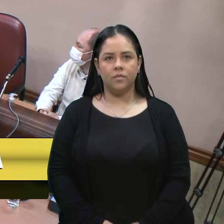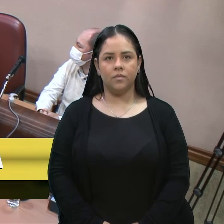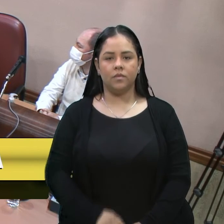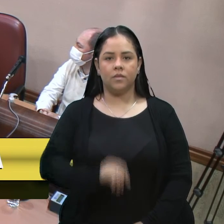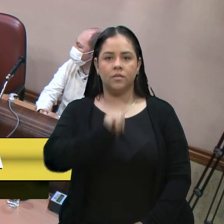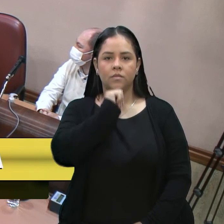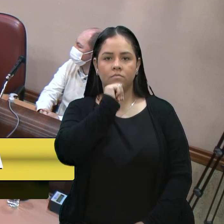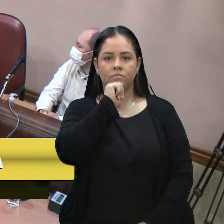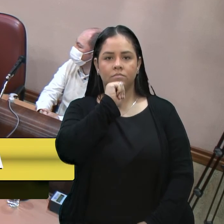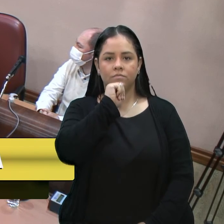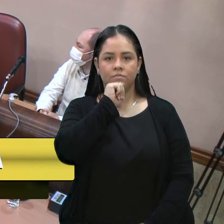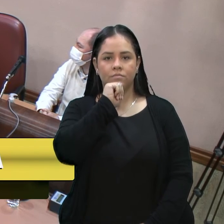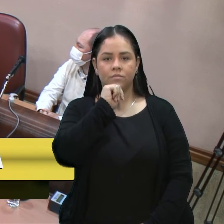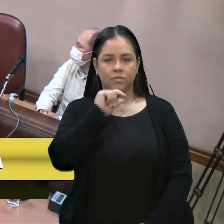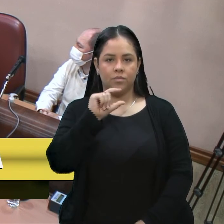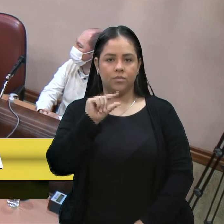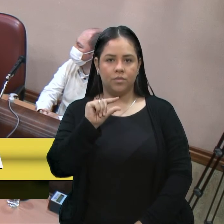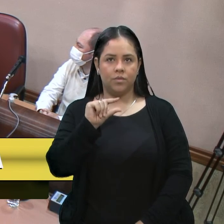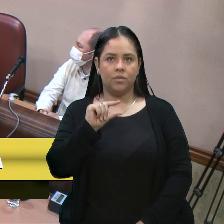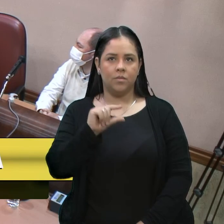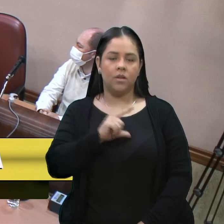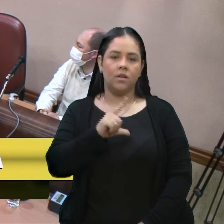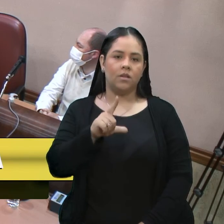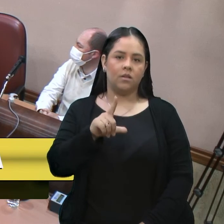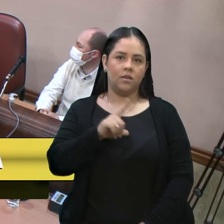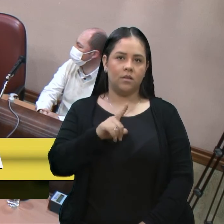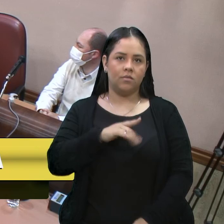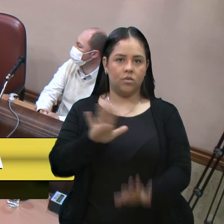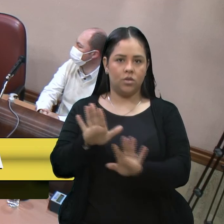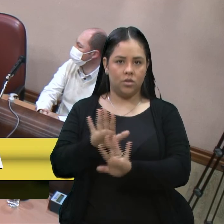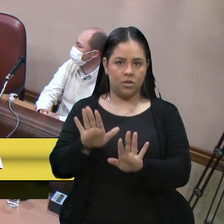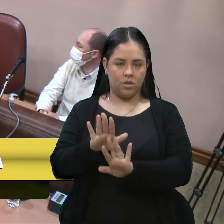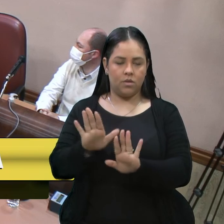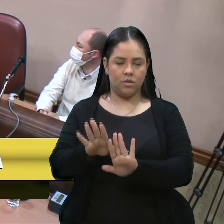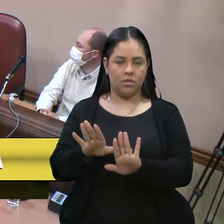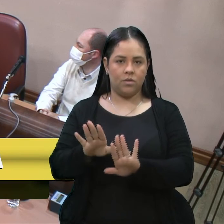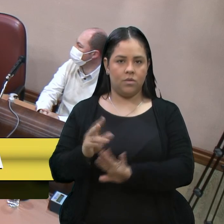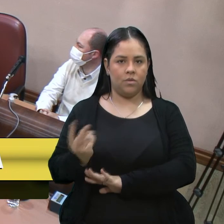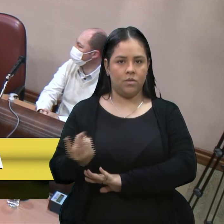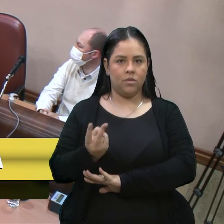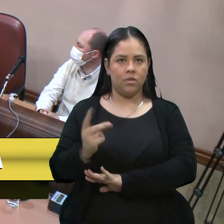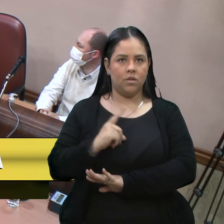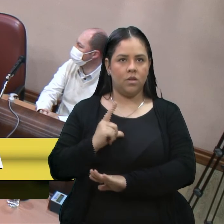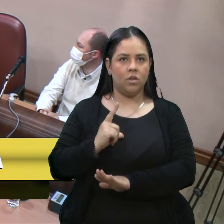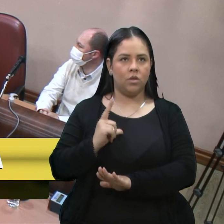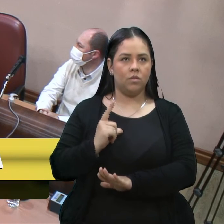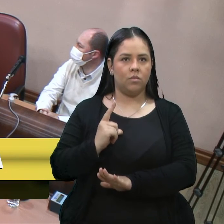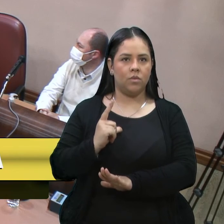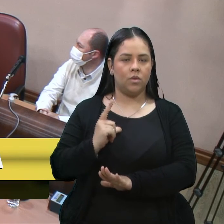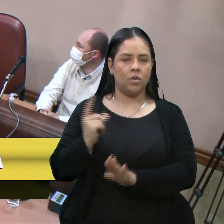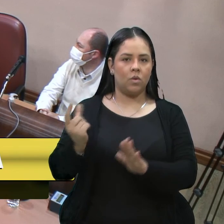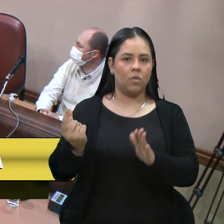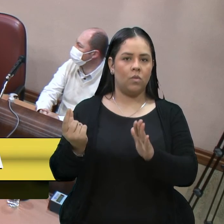Suspendemos os instantes para a despedida dos. Algum questionamento?